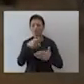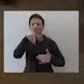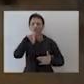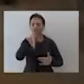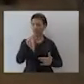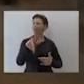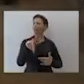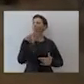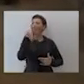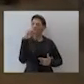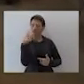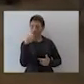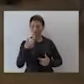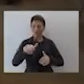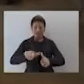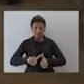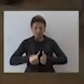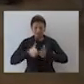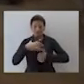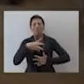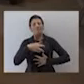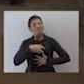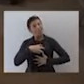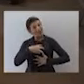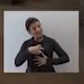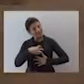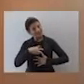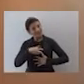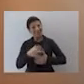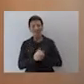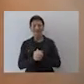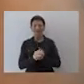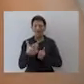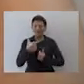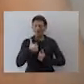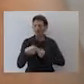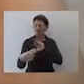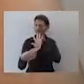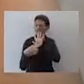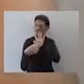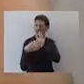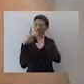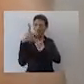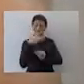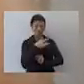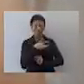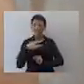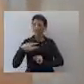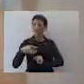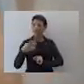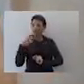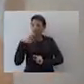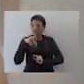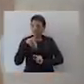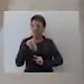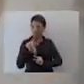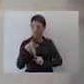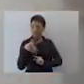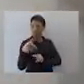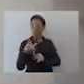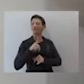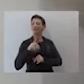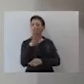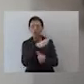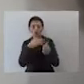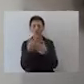aqui tem tudo que você precisa para se recuperar e se sentir bem a gente dá atenção a sua saúde